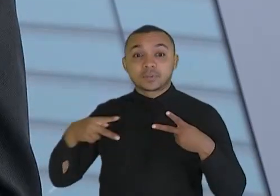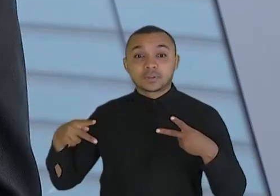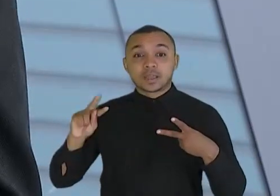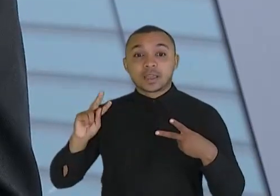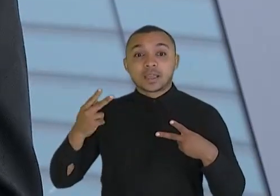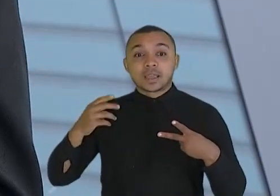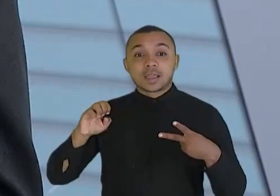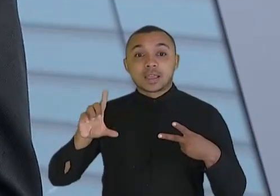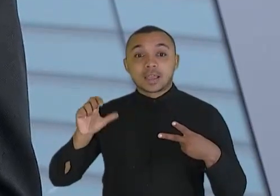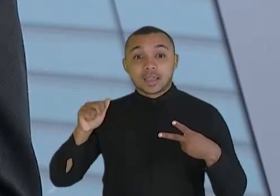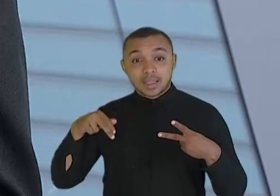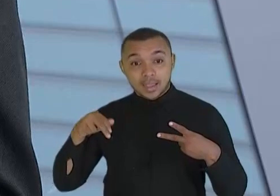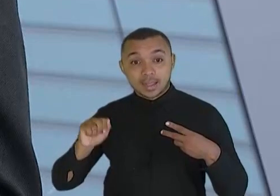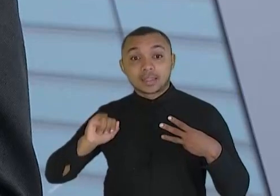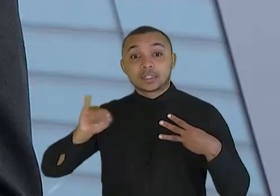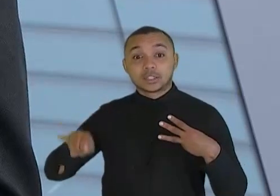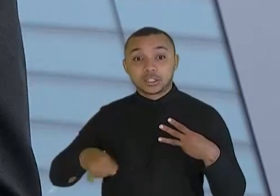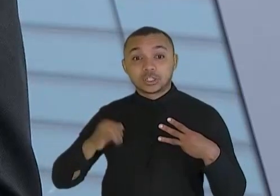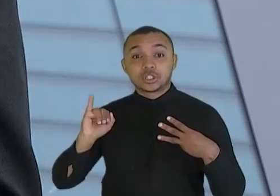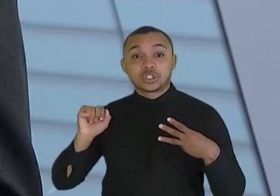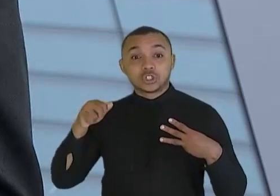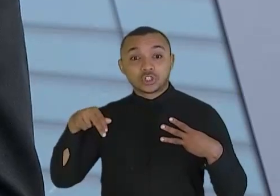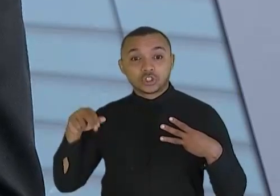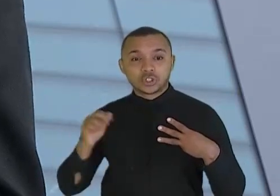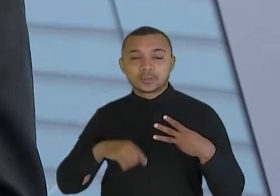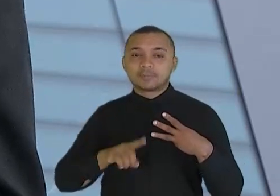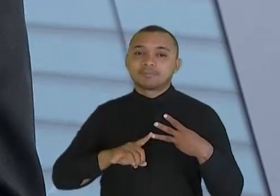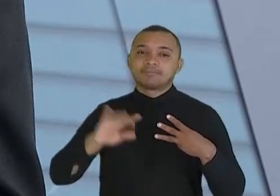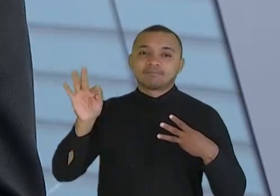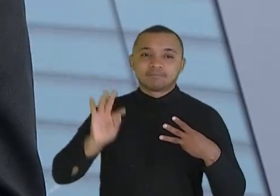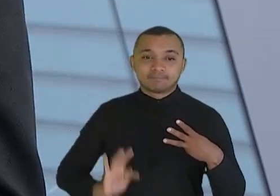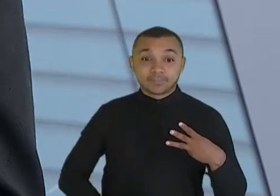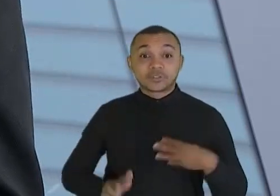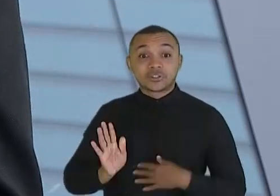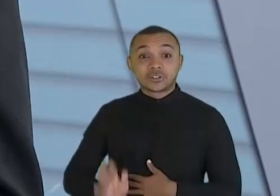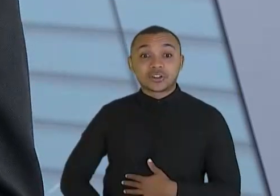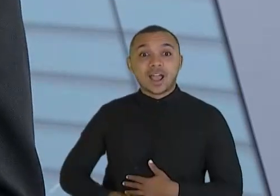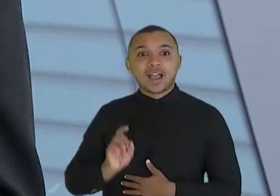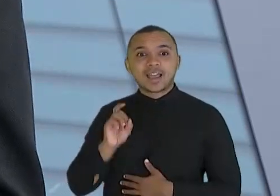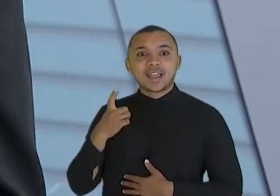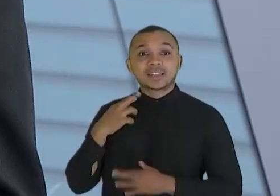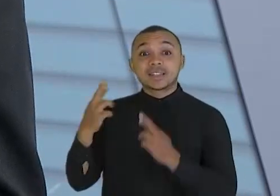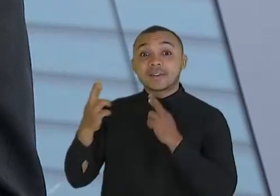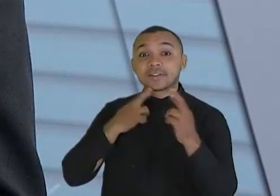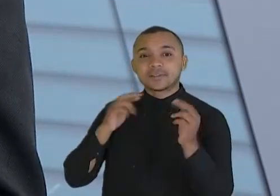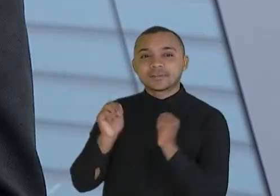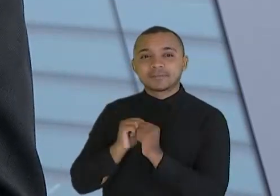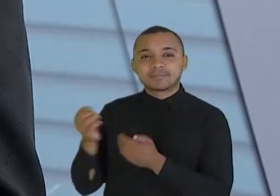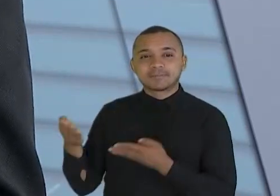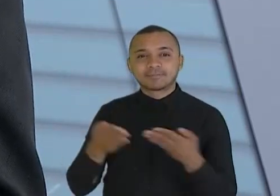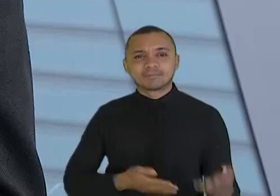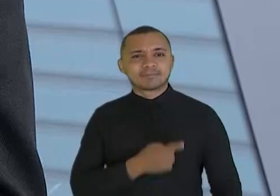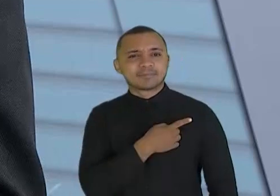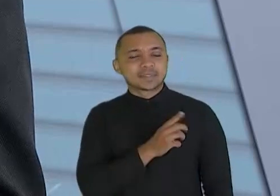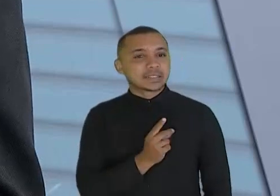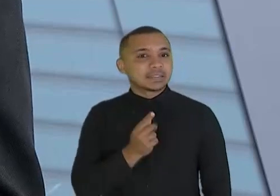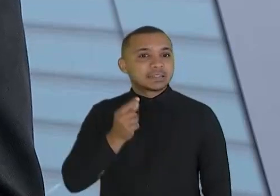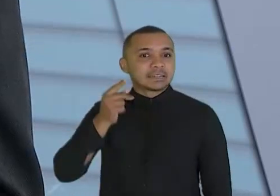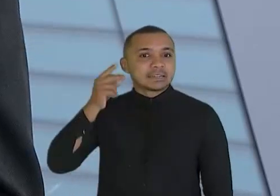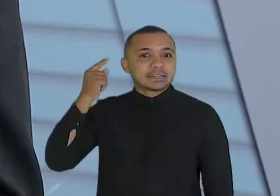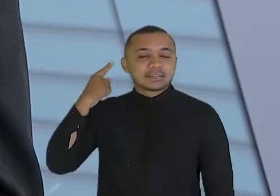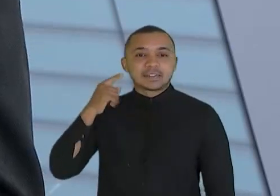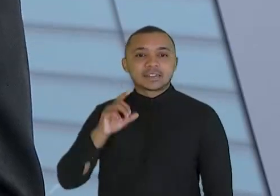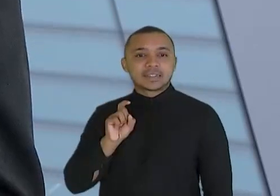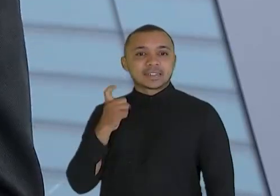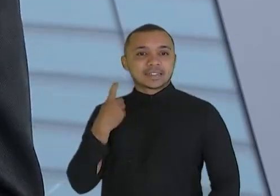professora Gina Pompeu, que eu fico muito feliz, ela é uma grande colaboradora aqui do programa. Durante muito tempo ela coordenou a pós-graduação do Direito,